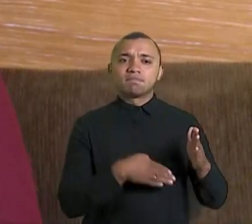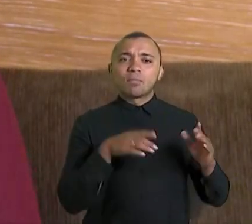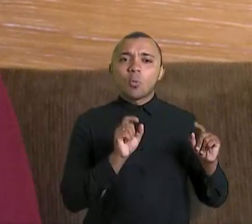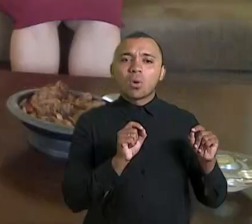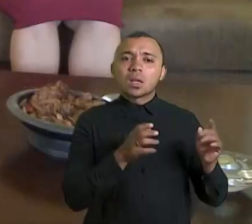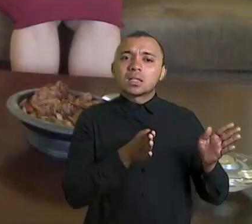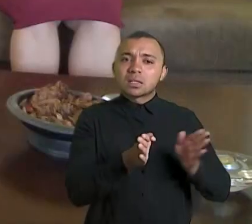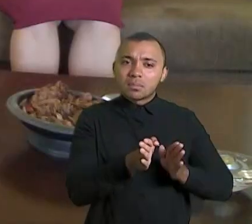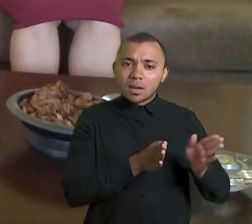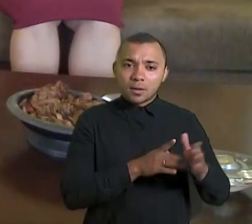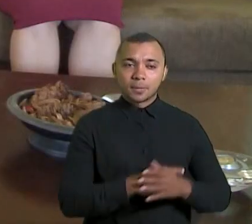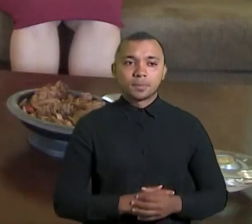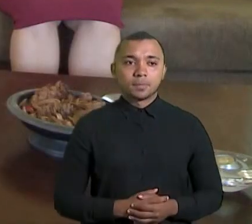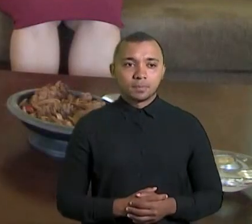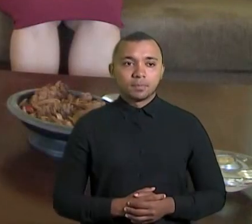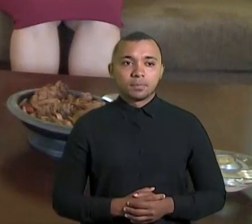acessibilidade.